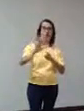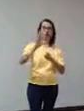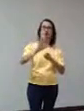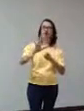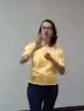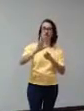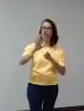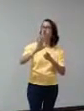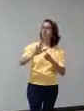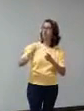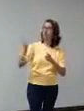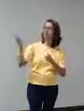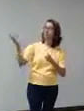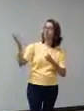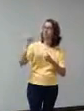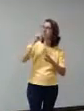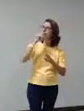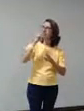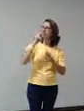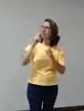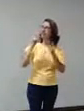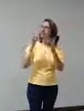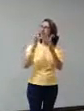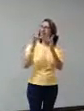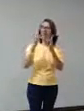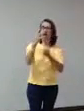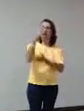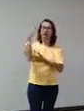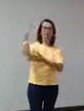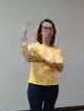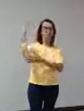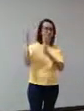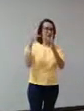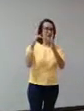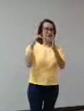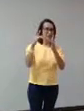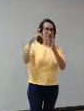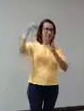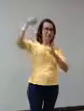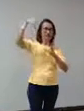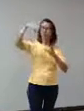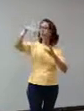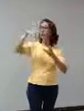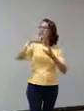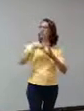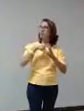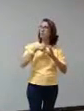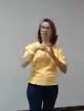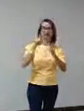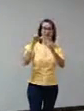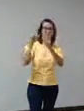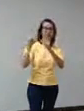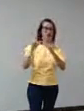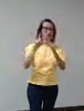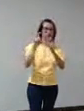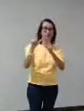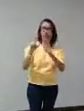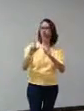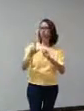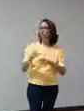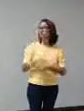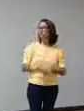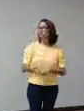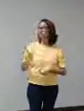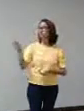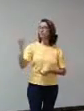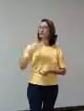ramos de árvore conectadas com fio de luz. Então, tem uma série grande já dessas fotos. Esse aqui, o